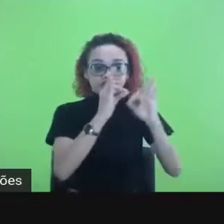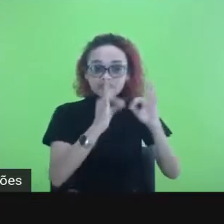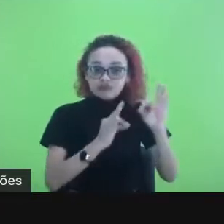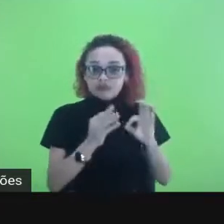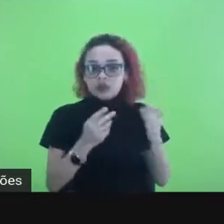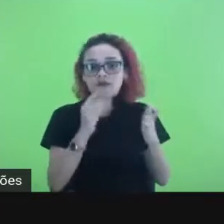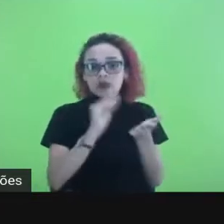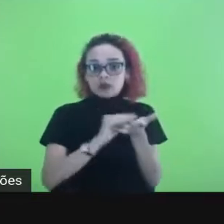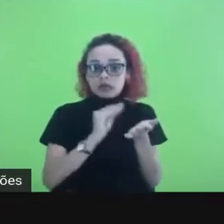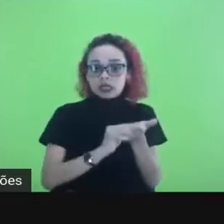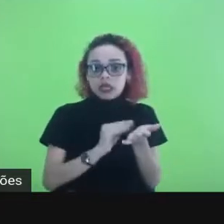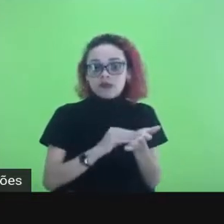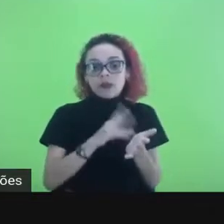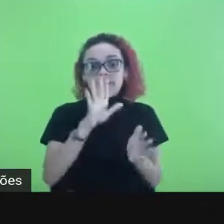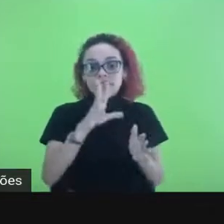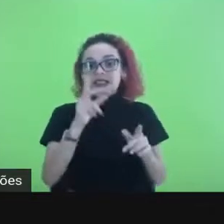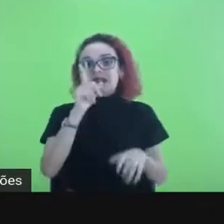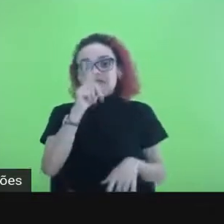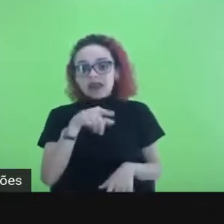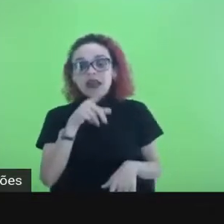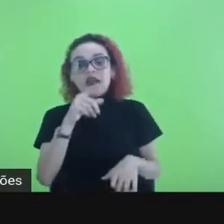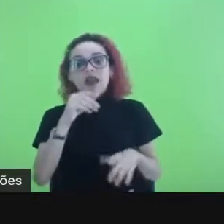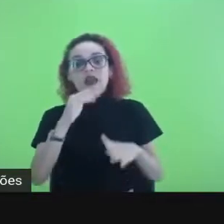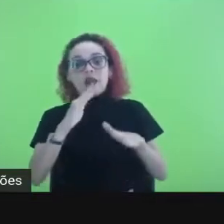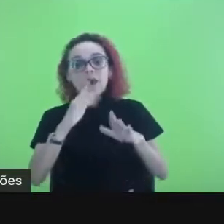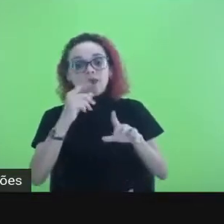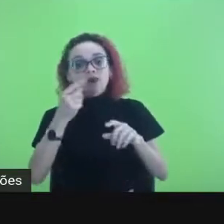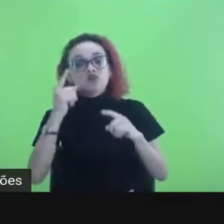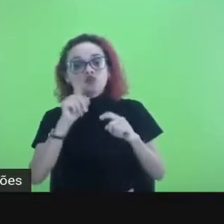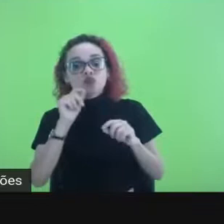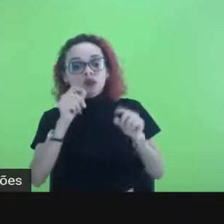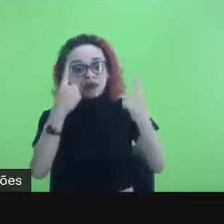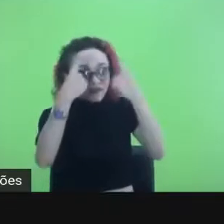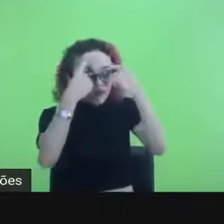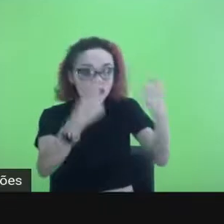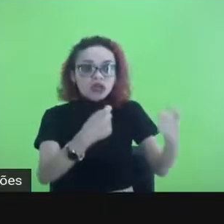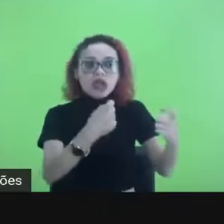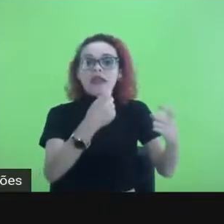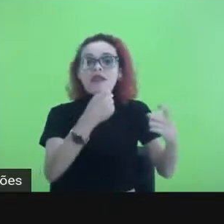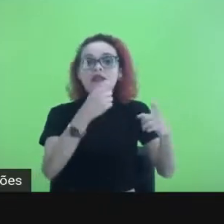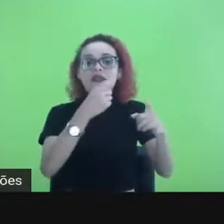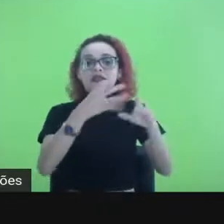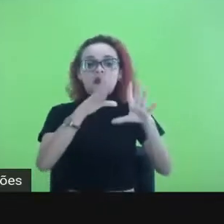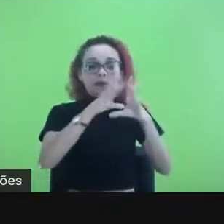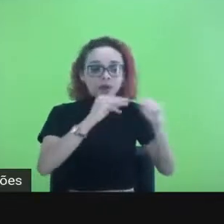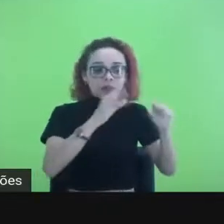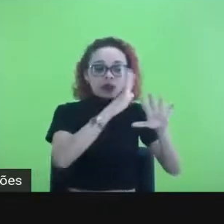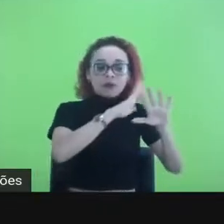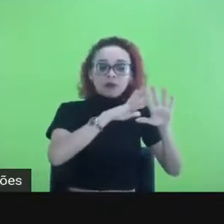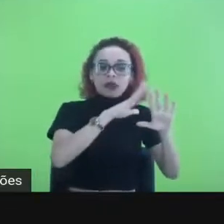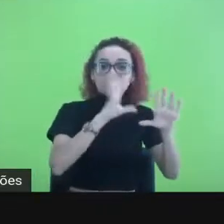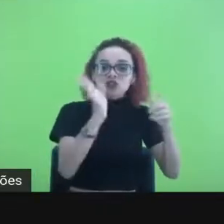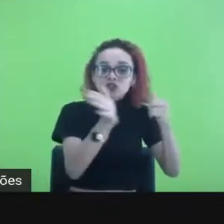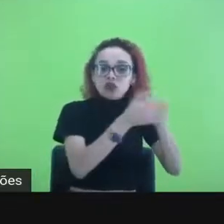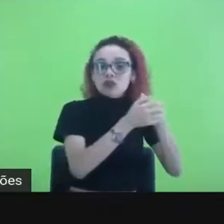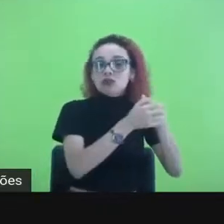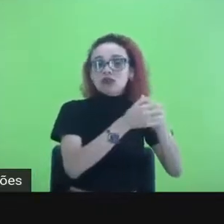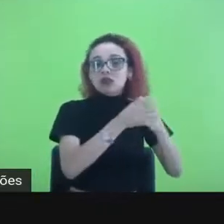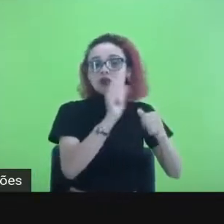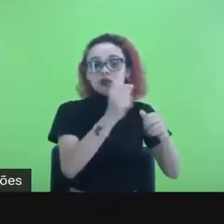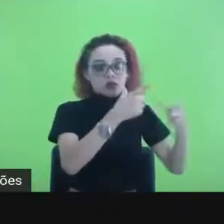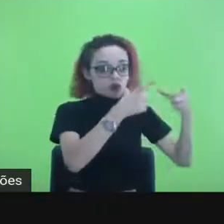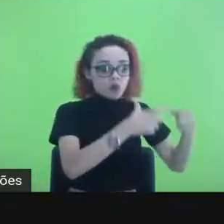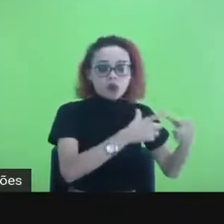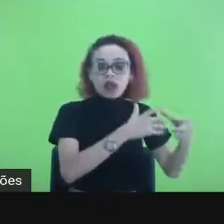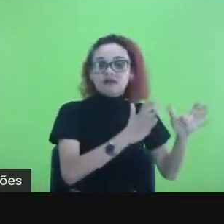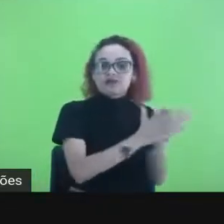de invisibilização, uma série de violências acontecem para que as pessoas estejam num local onde ainda não tem